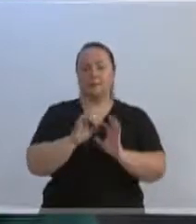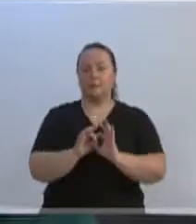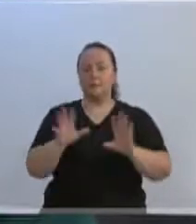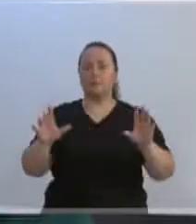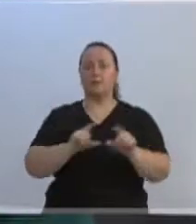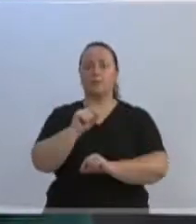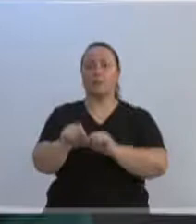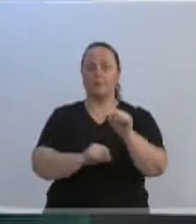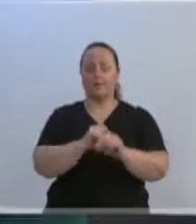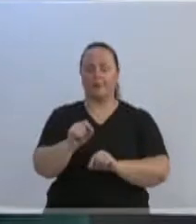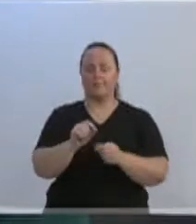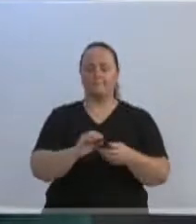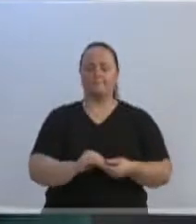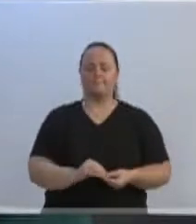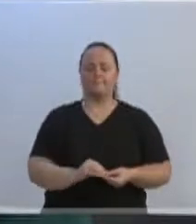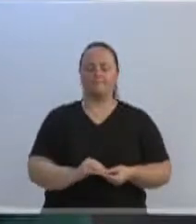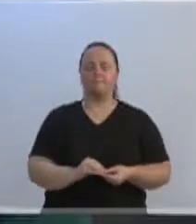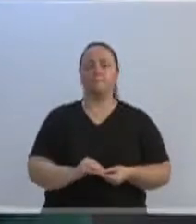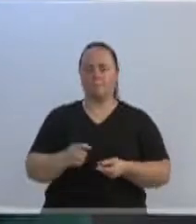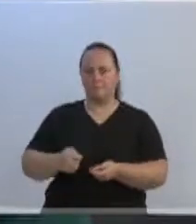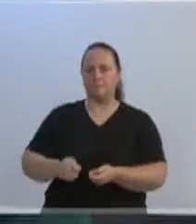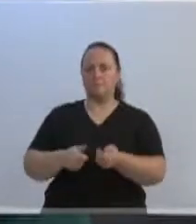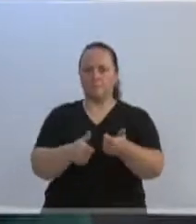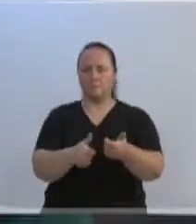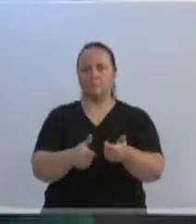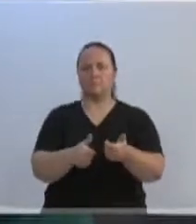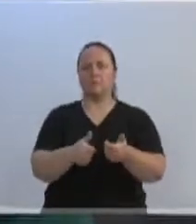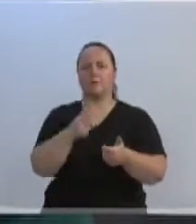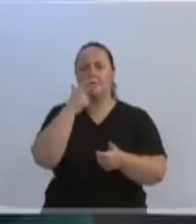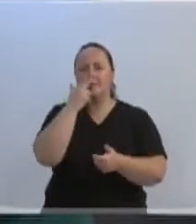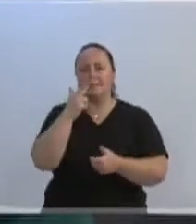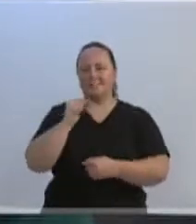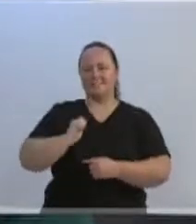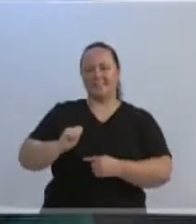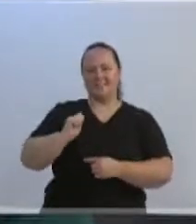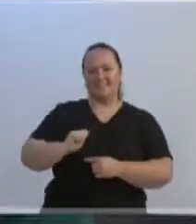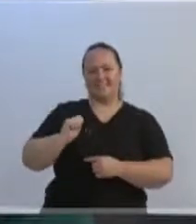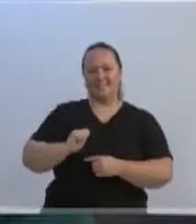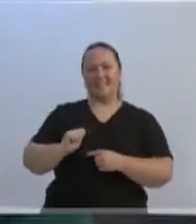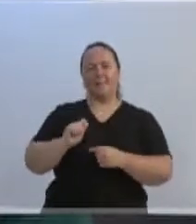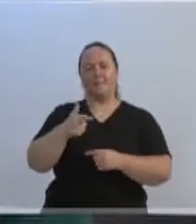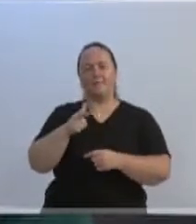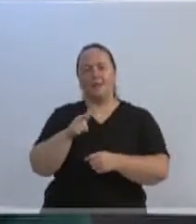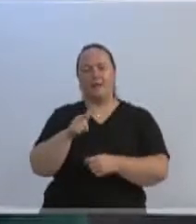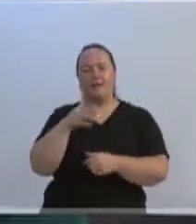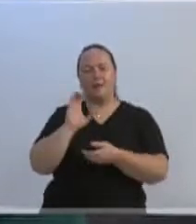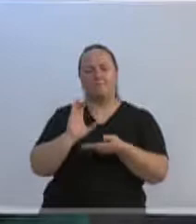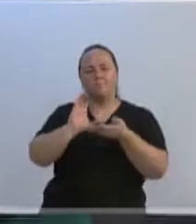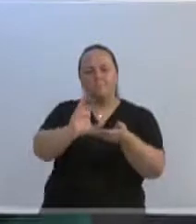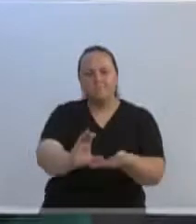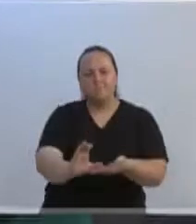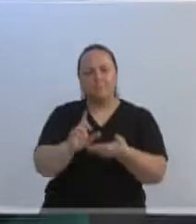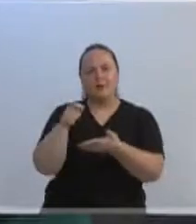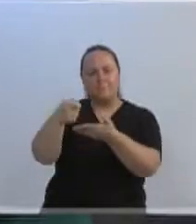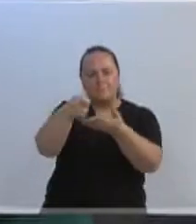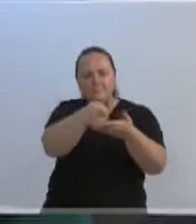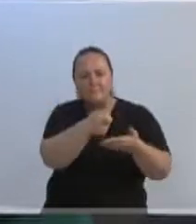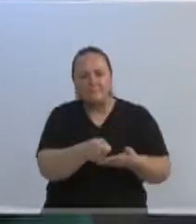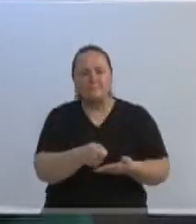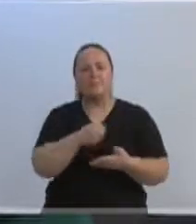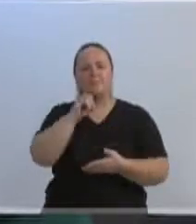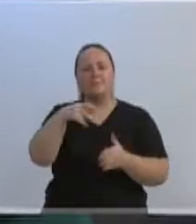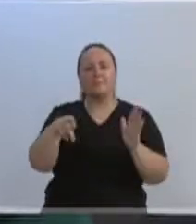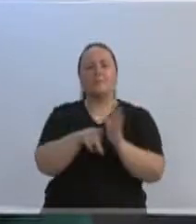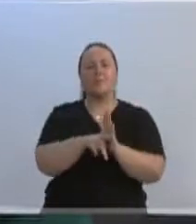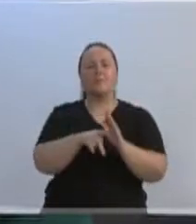de bolsa de residência médica profissionais residentes no âmbito da rede de serviços do sistema